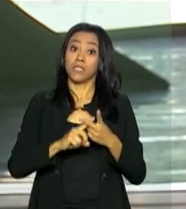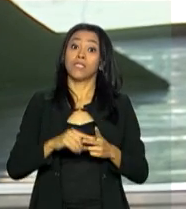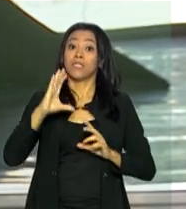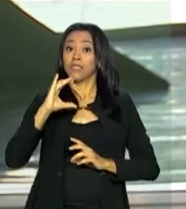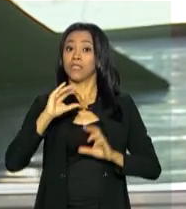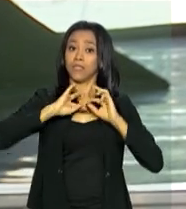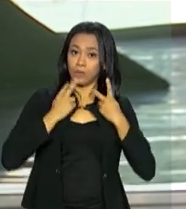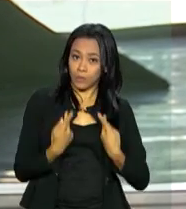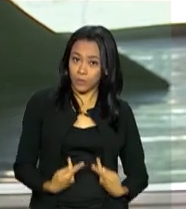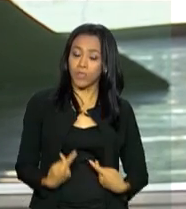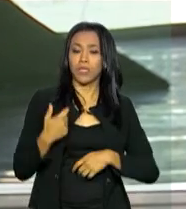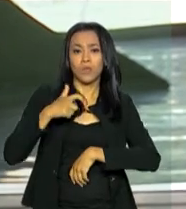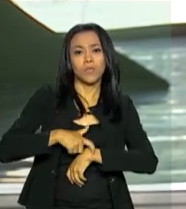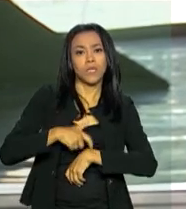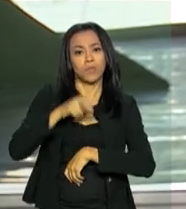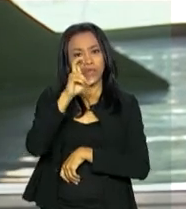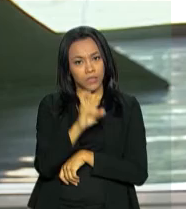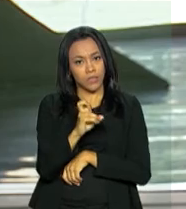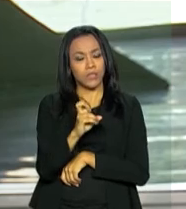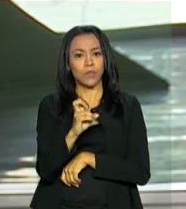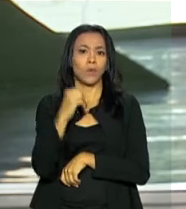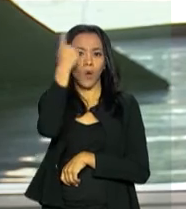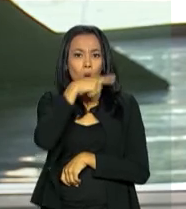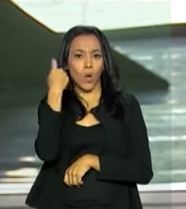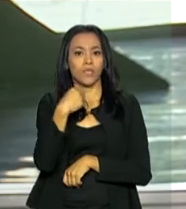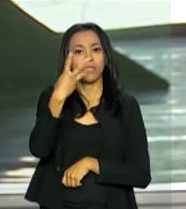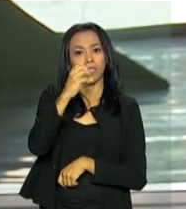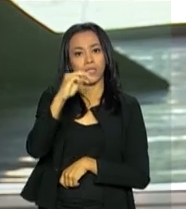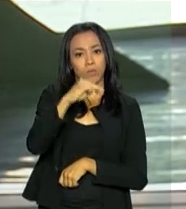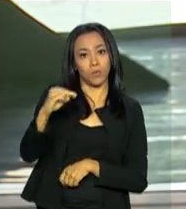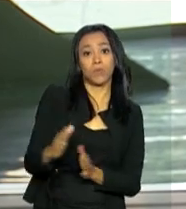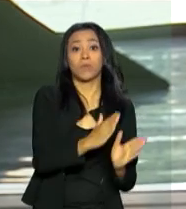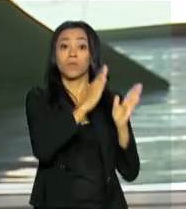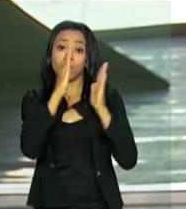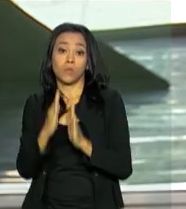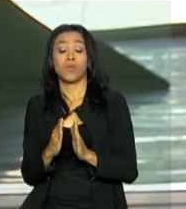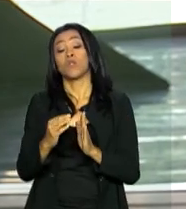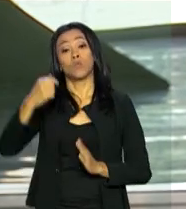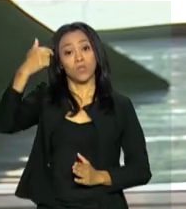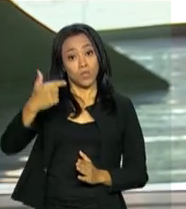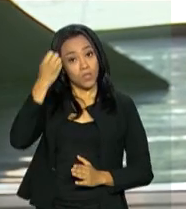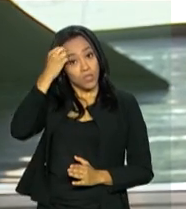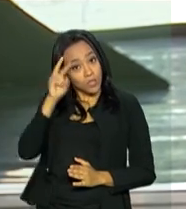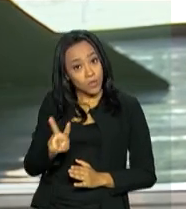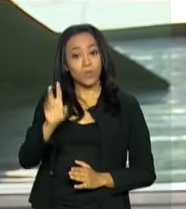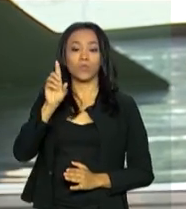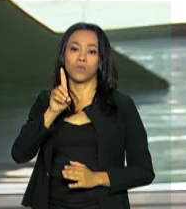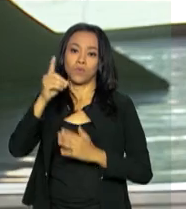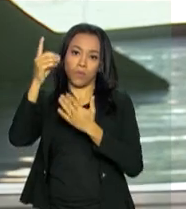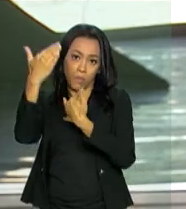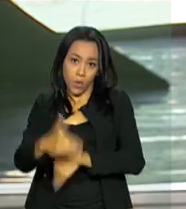com duração de cinco horas e meia já no segundo dia quando o estudante terá meia hora mais serão aplicadas as provas